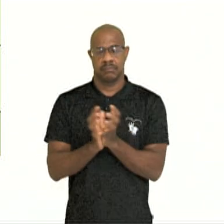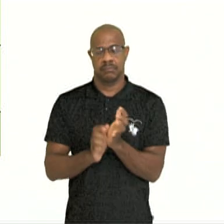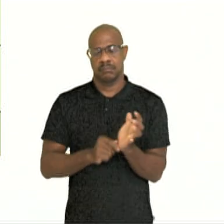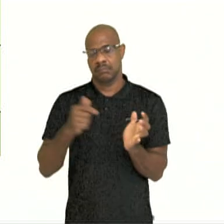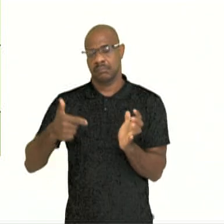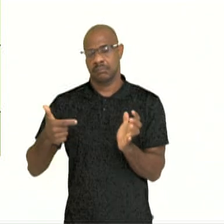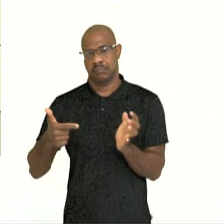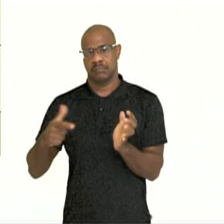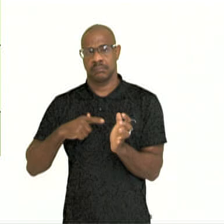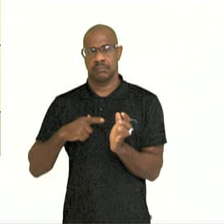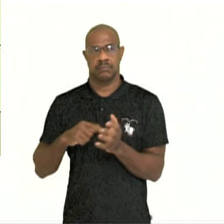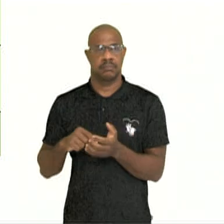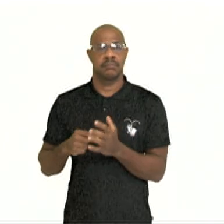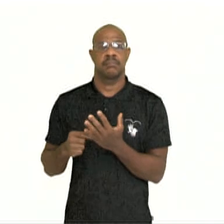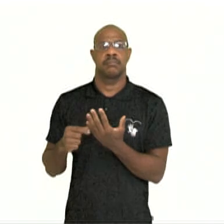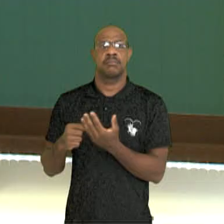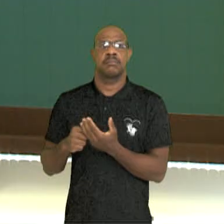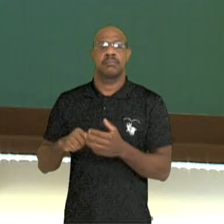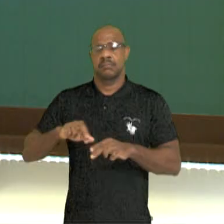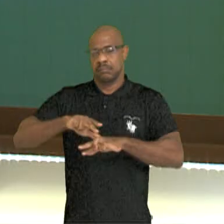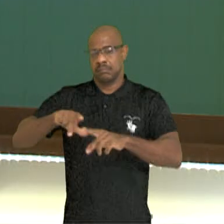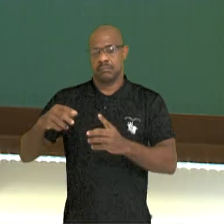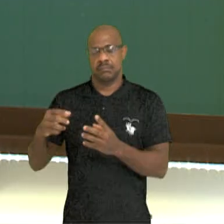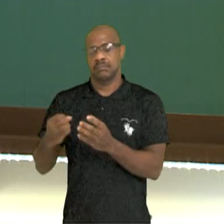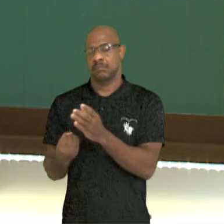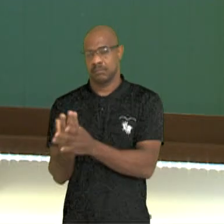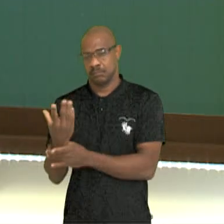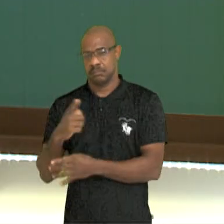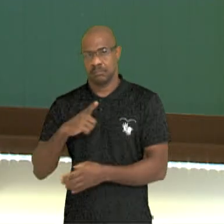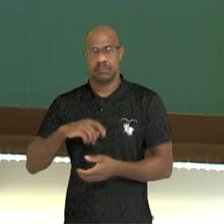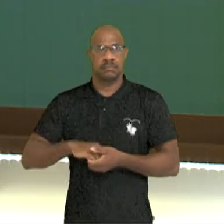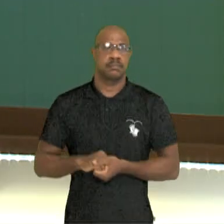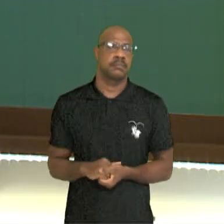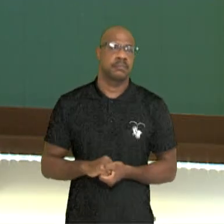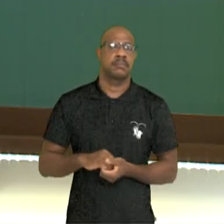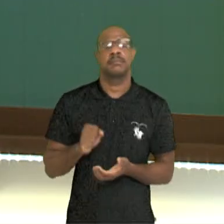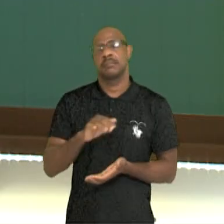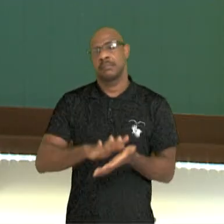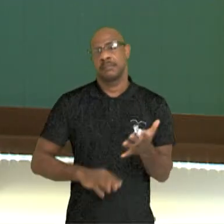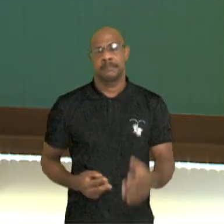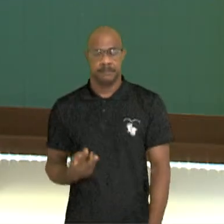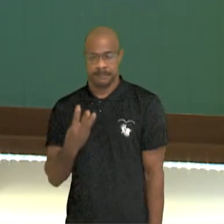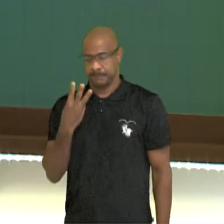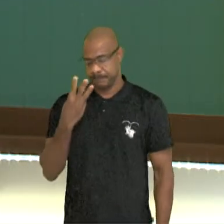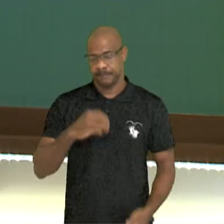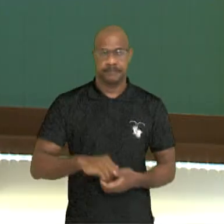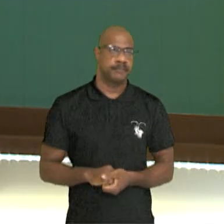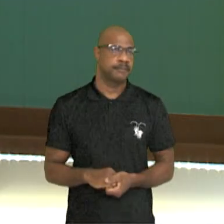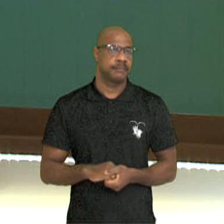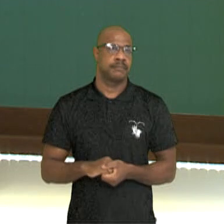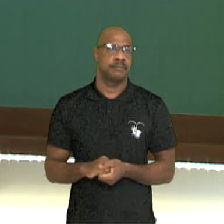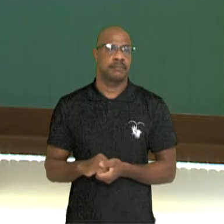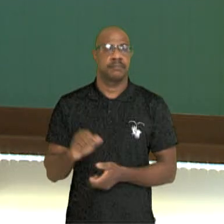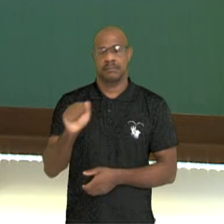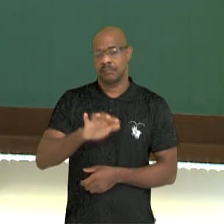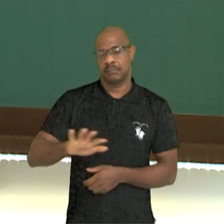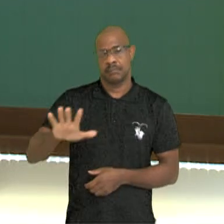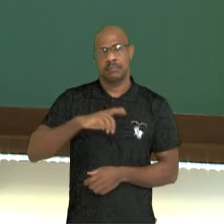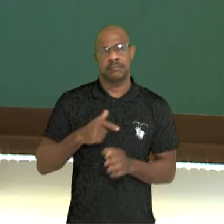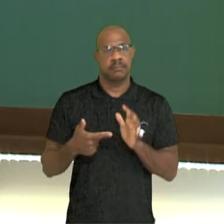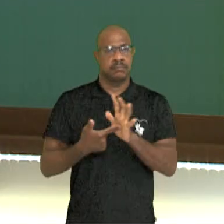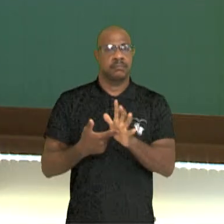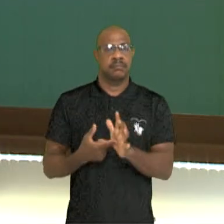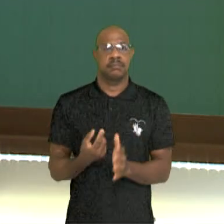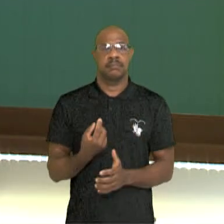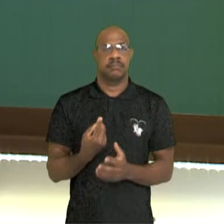no segundo, samambaias e as cavalinhas. Agora vamos de exercício número 3. A figura mostra 2